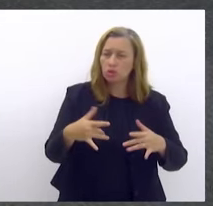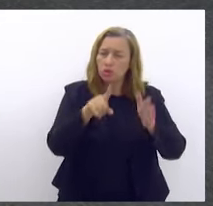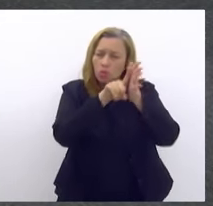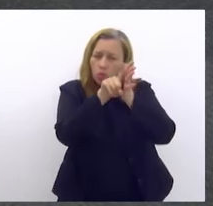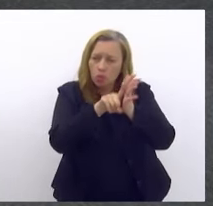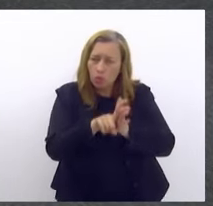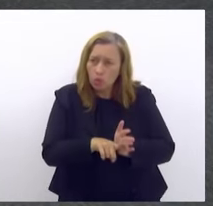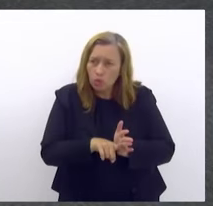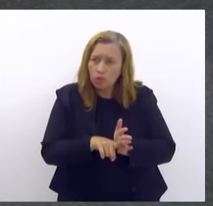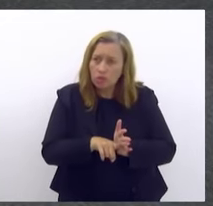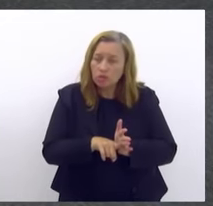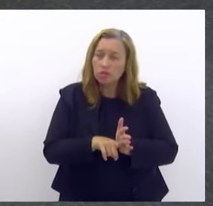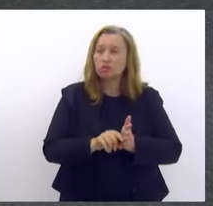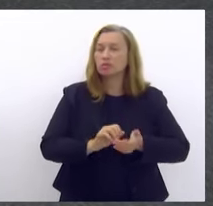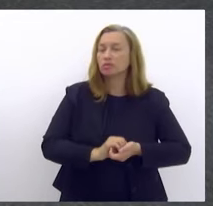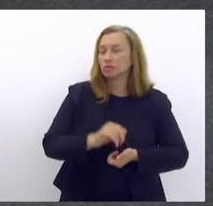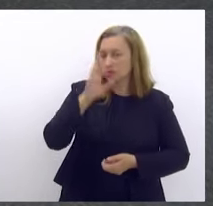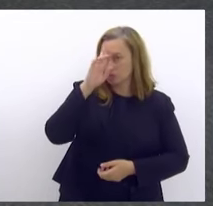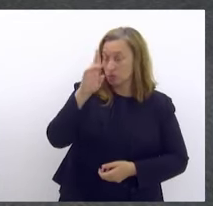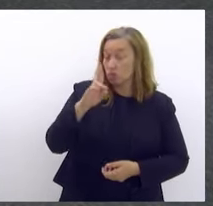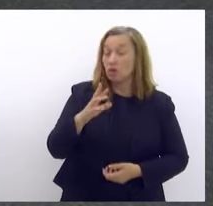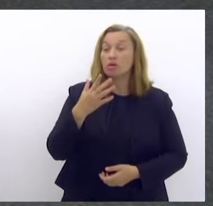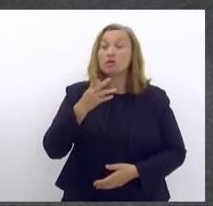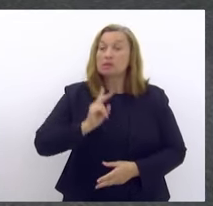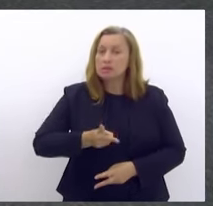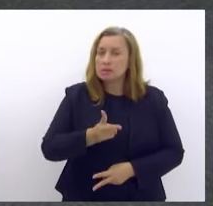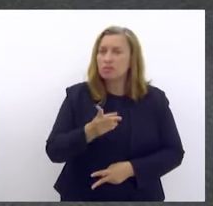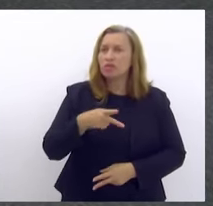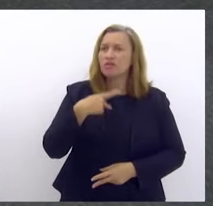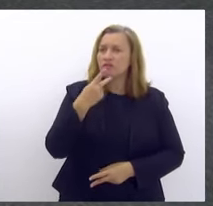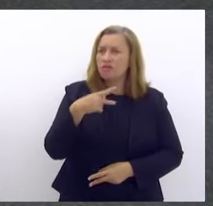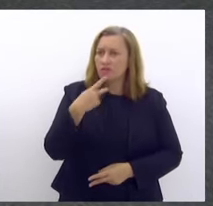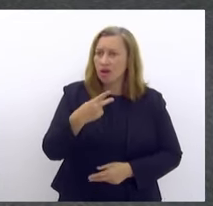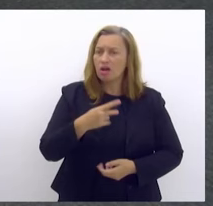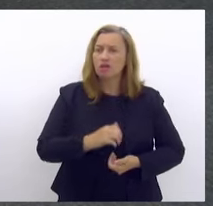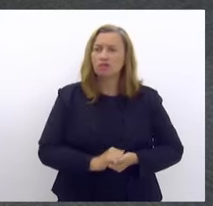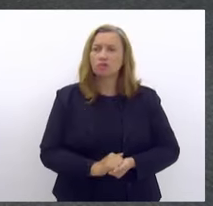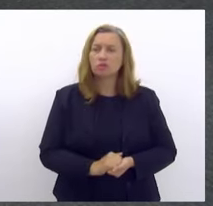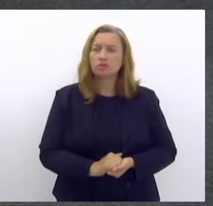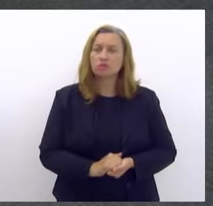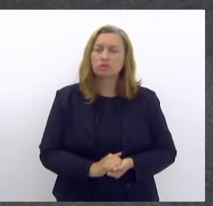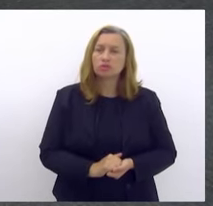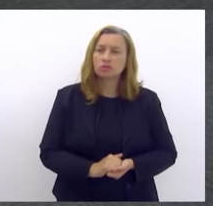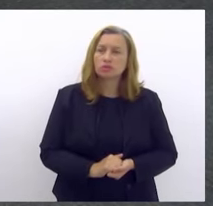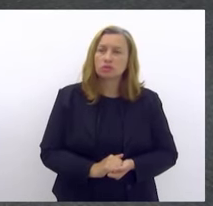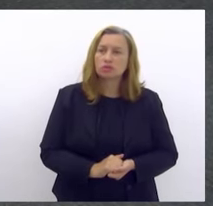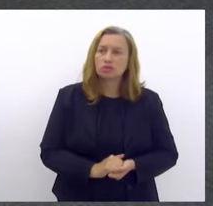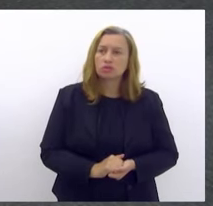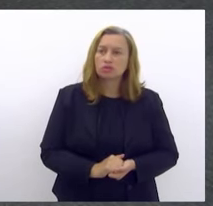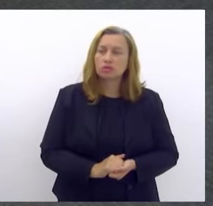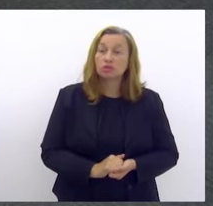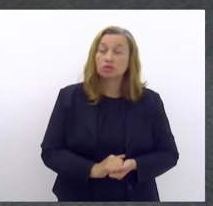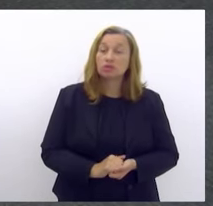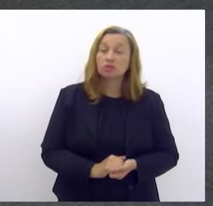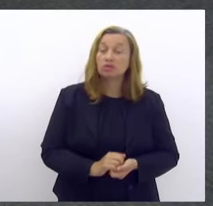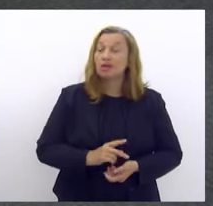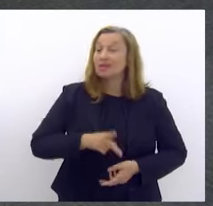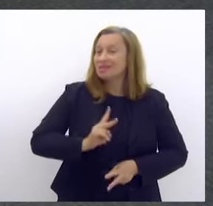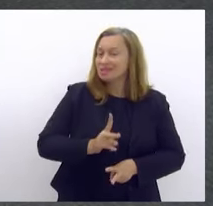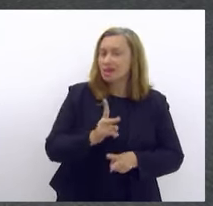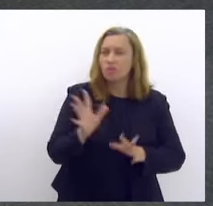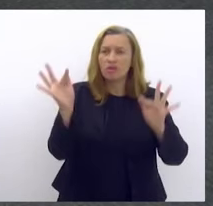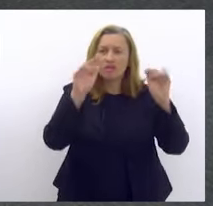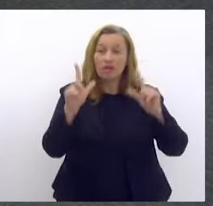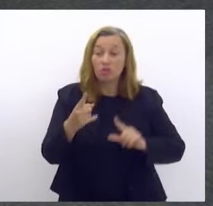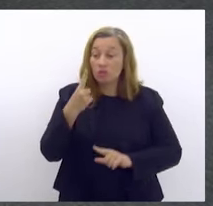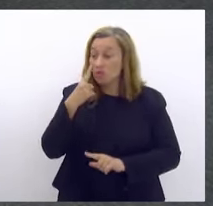análise feita por Vossa Excelência. Eu sempre digo que há espaço para todo mundo. E sempre fico feliz quando a gente vê